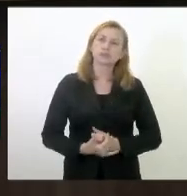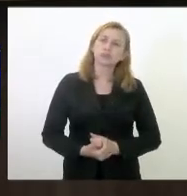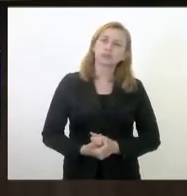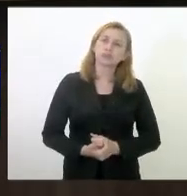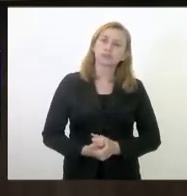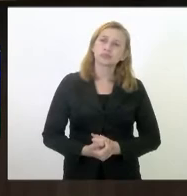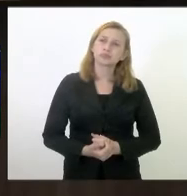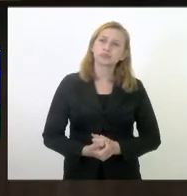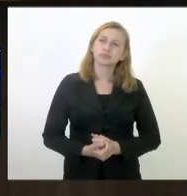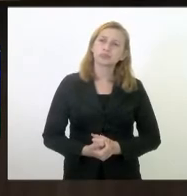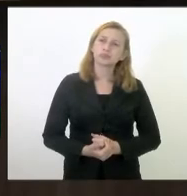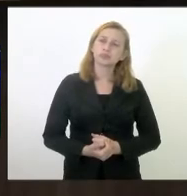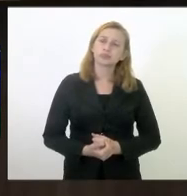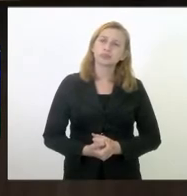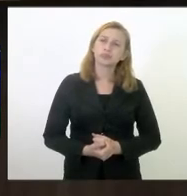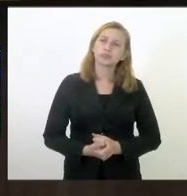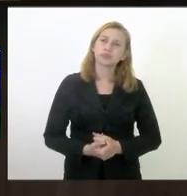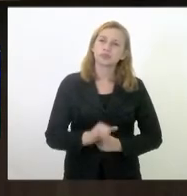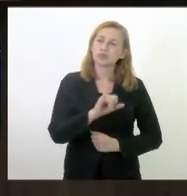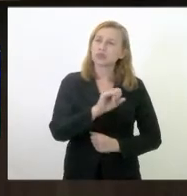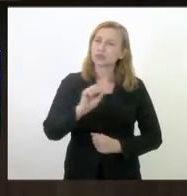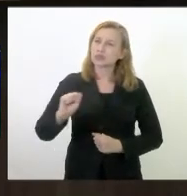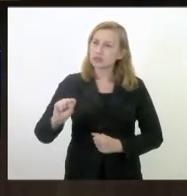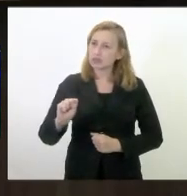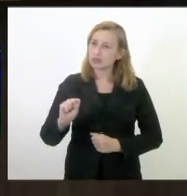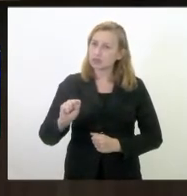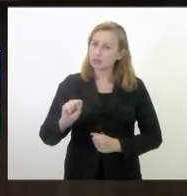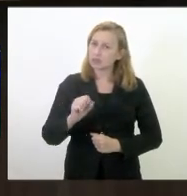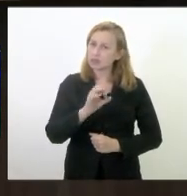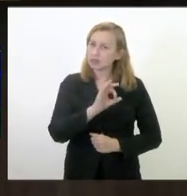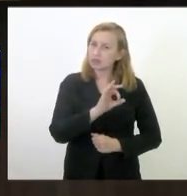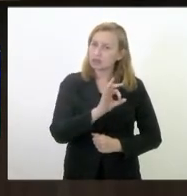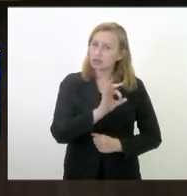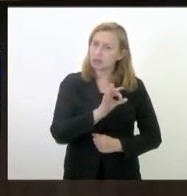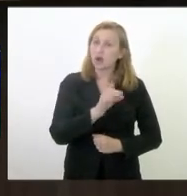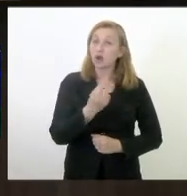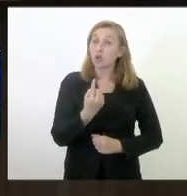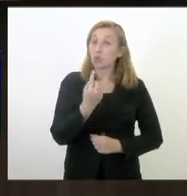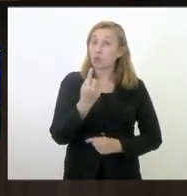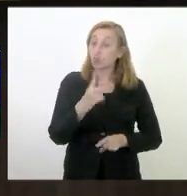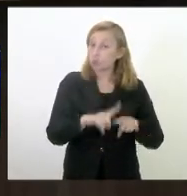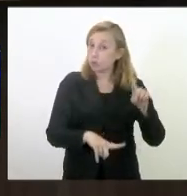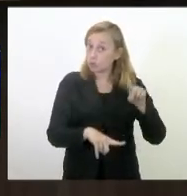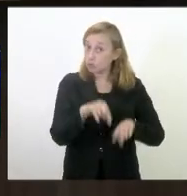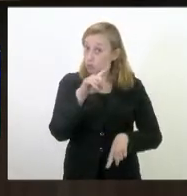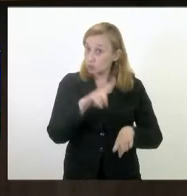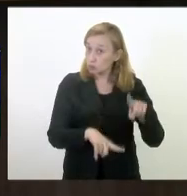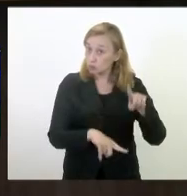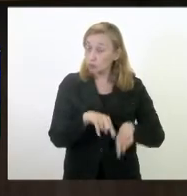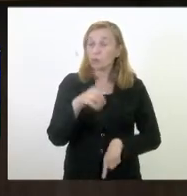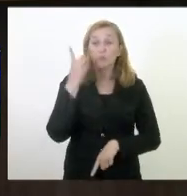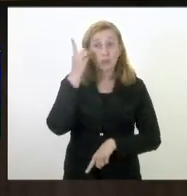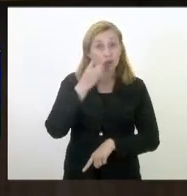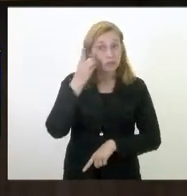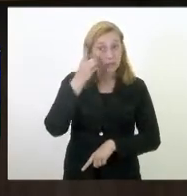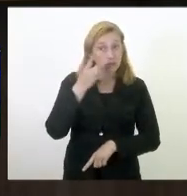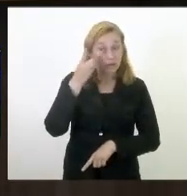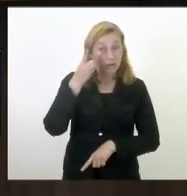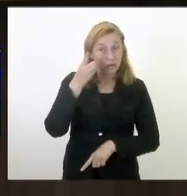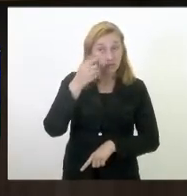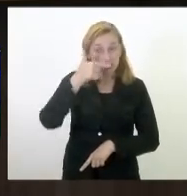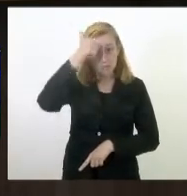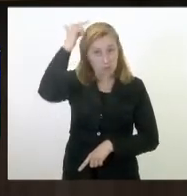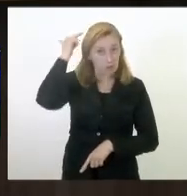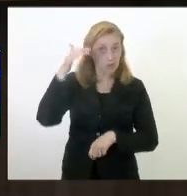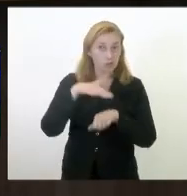para aderir à isenção de ICMS disposta especificamente para um produto que, deputado Luiz Paulo, há pouco